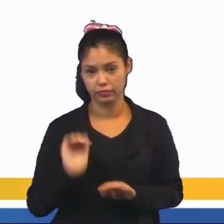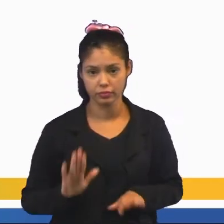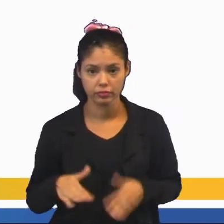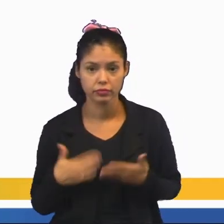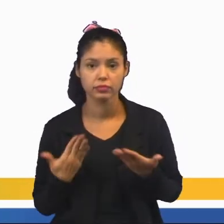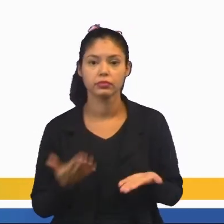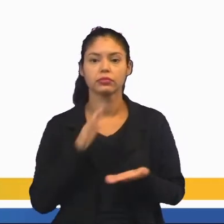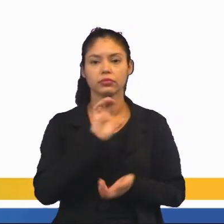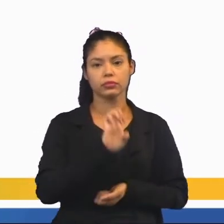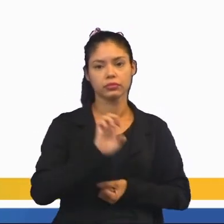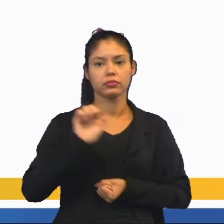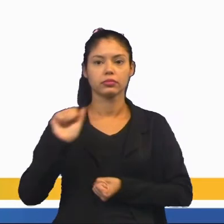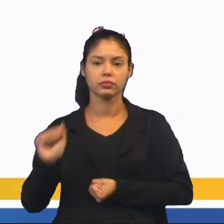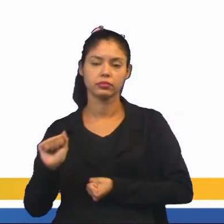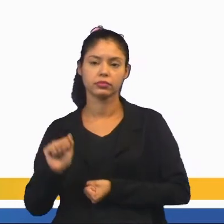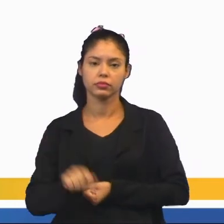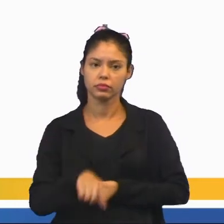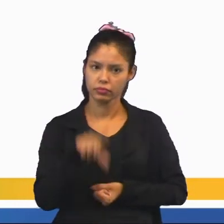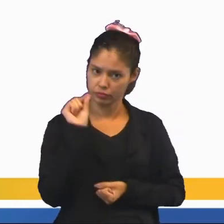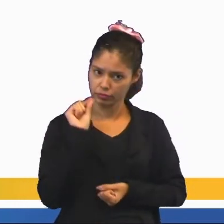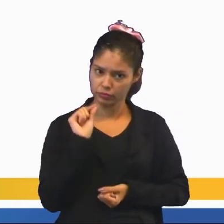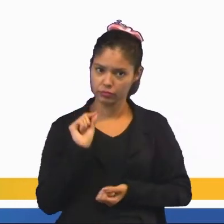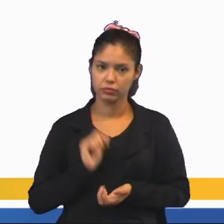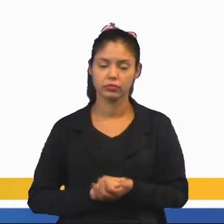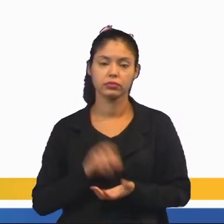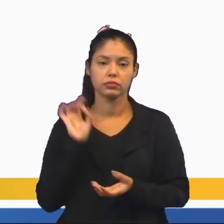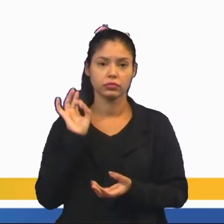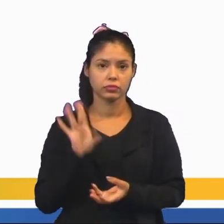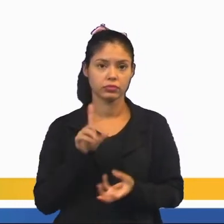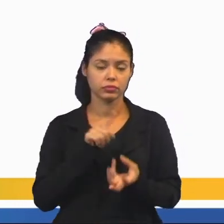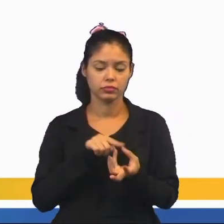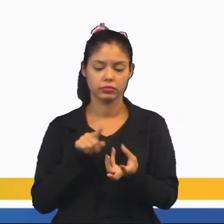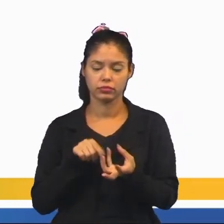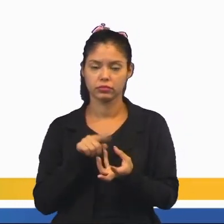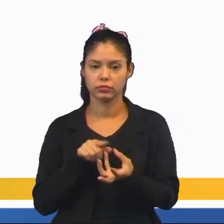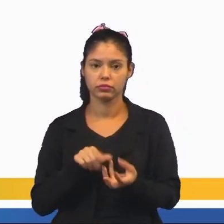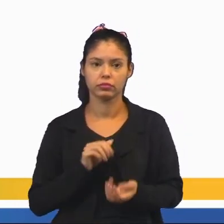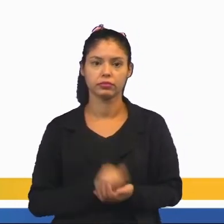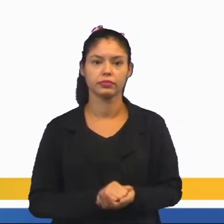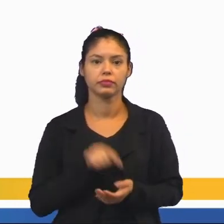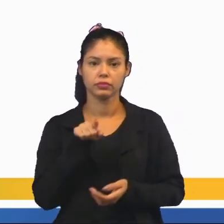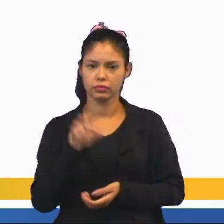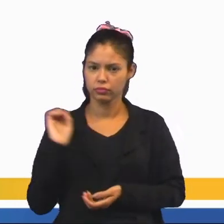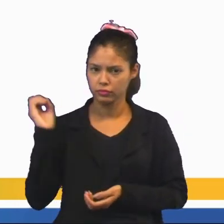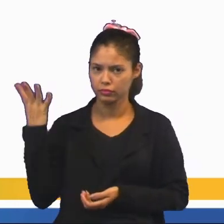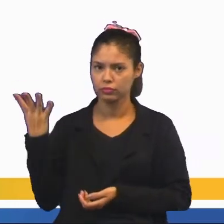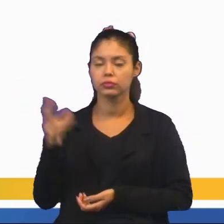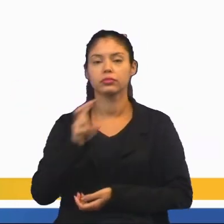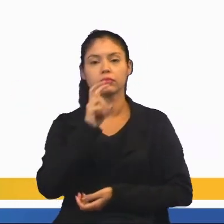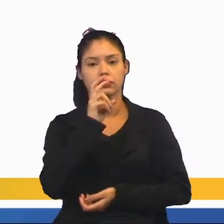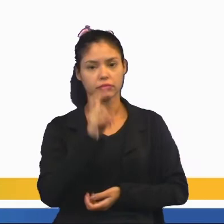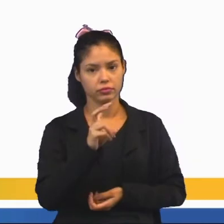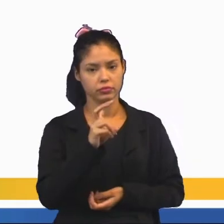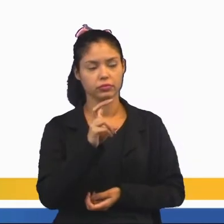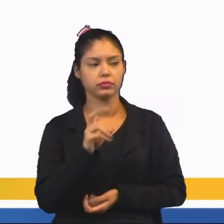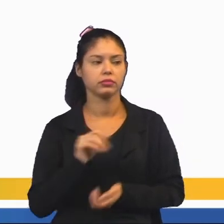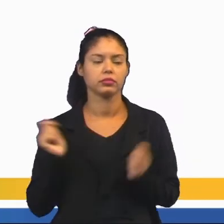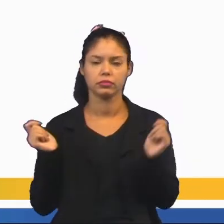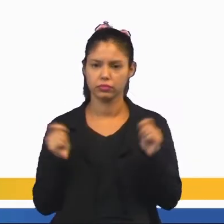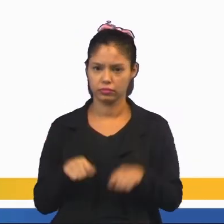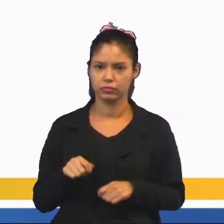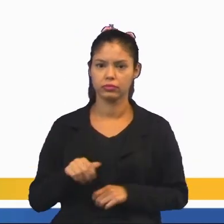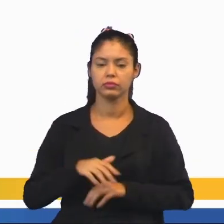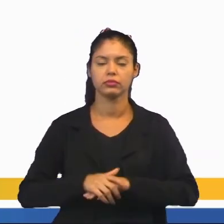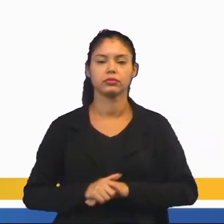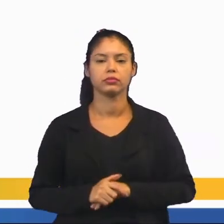quer saber qual espaço amostral se escolher apenas vogal. Nesse caso, teremos